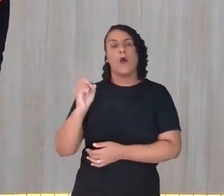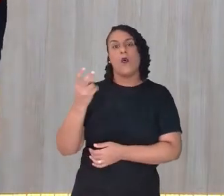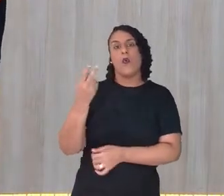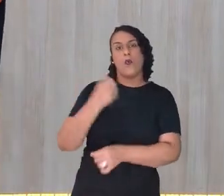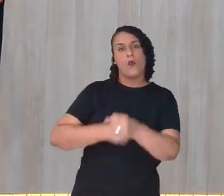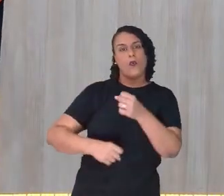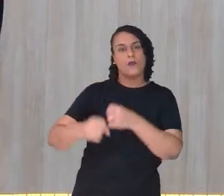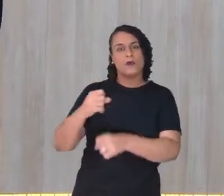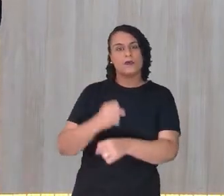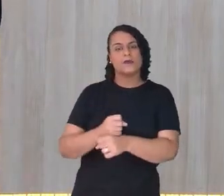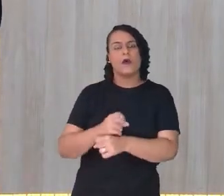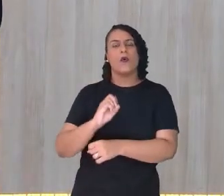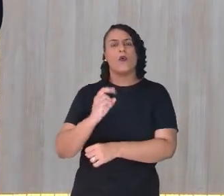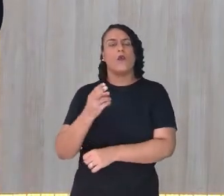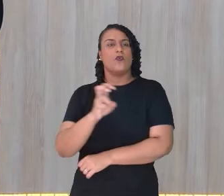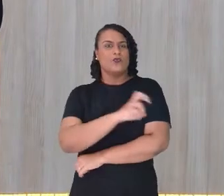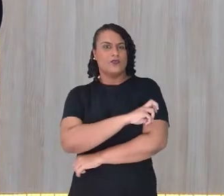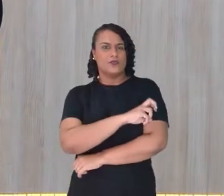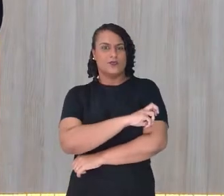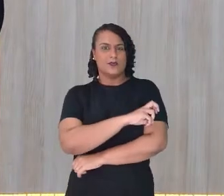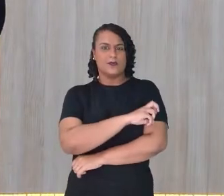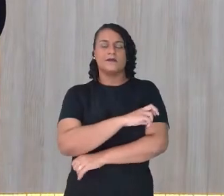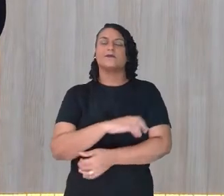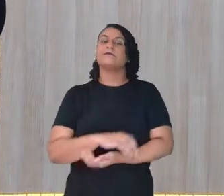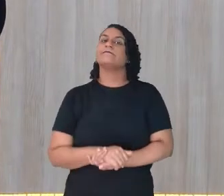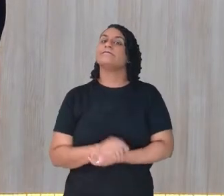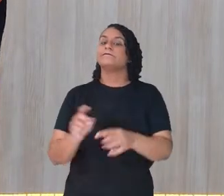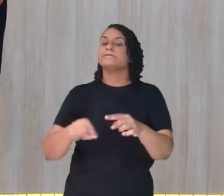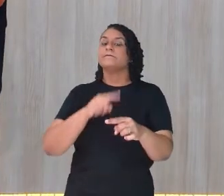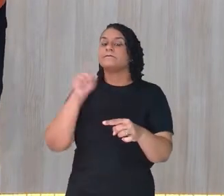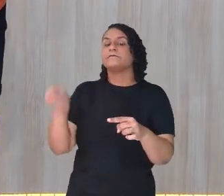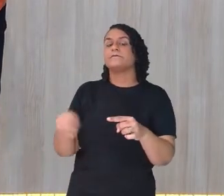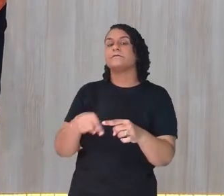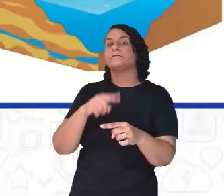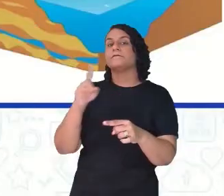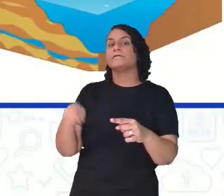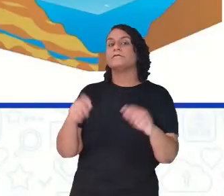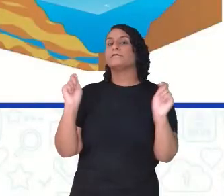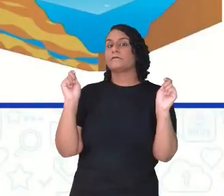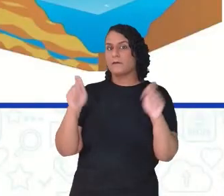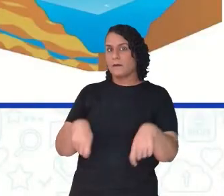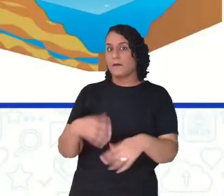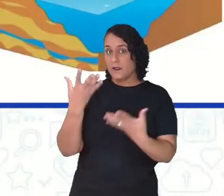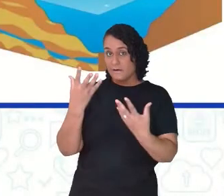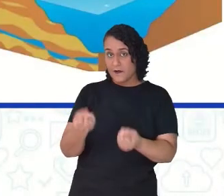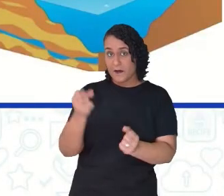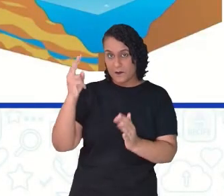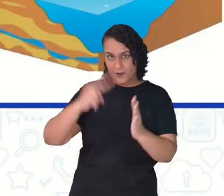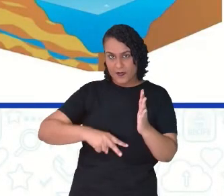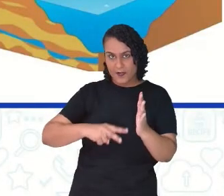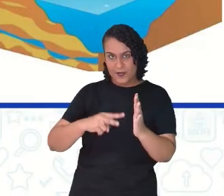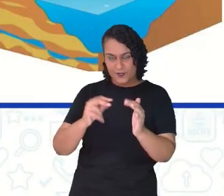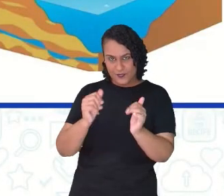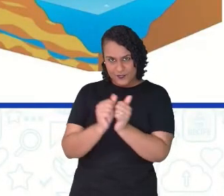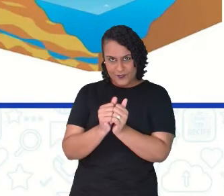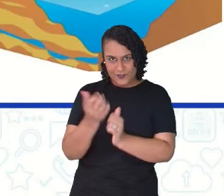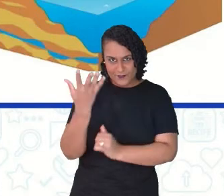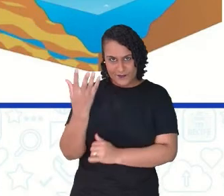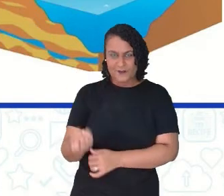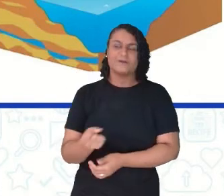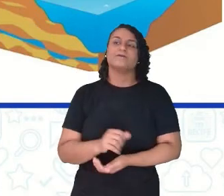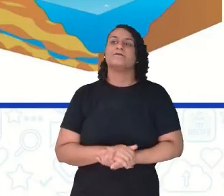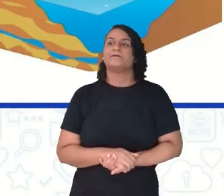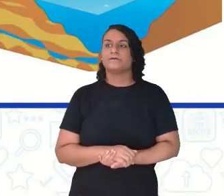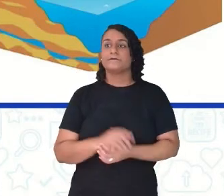no 5º ano. Vejam aqui, ó. O ciclo da água permite, vamos ler comigo? Vamos lá?